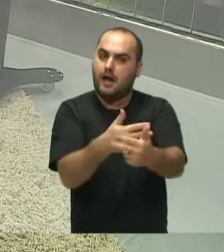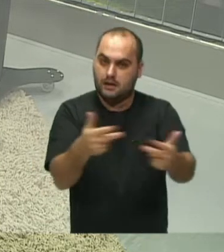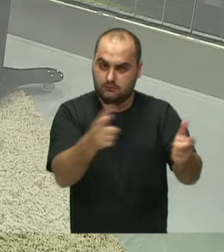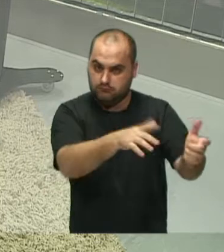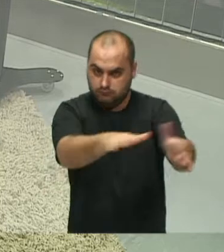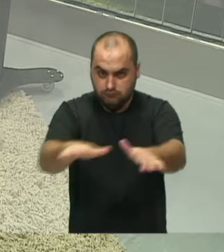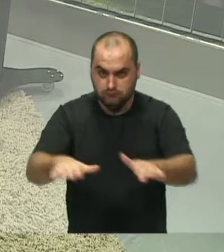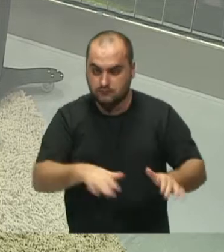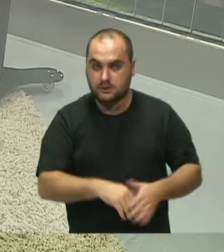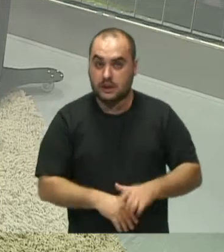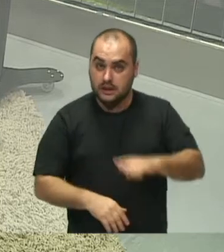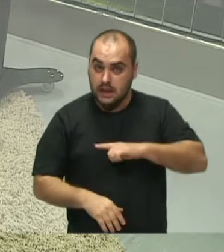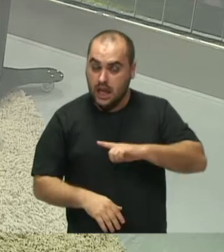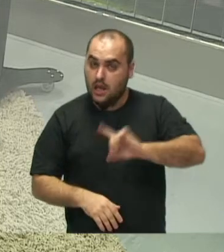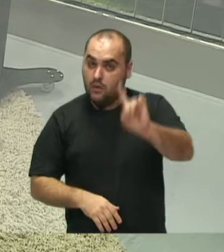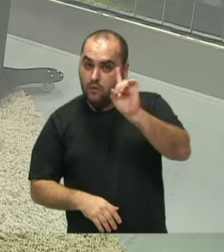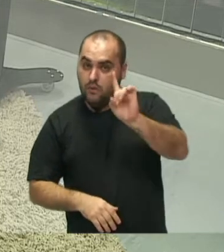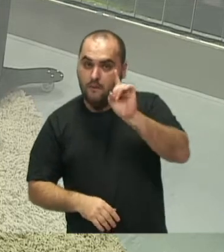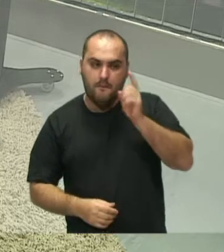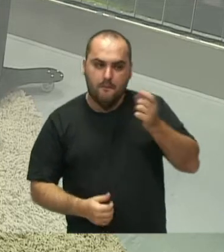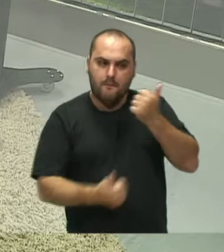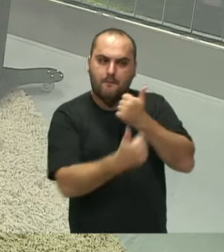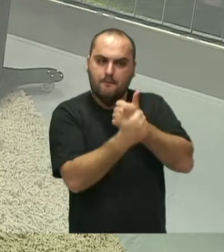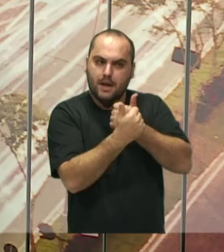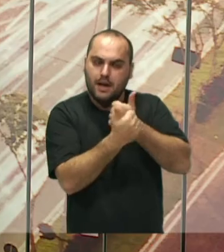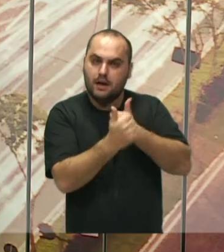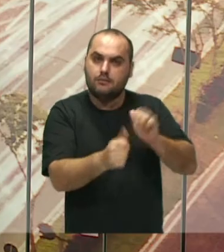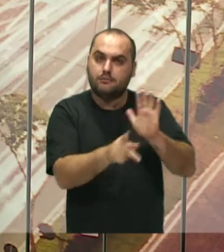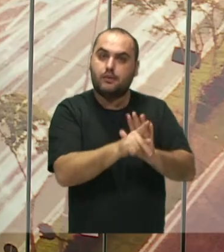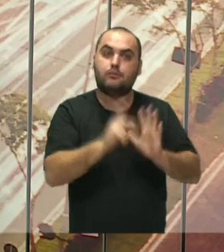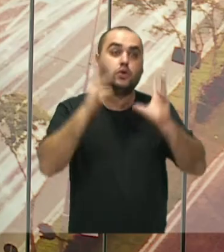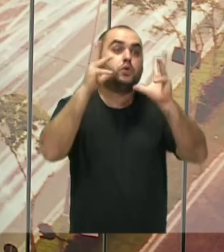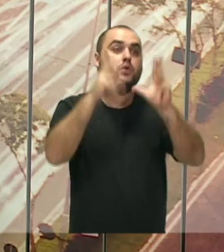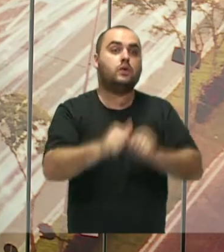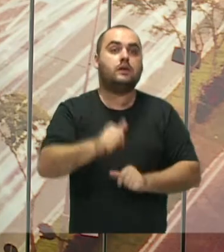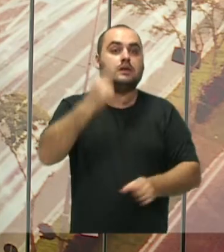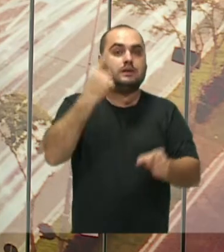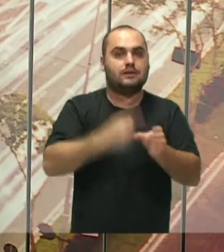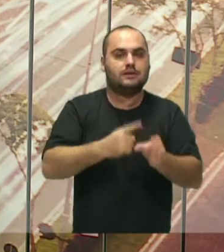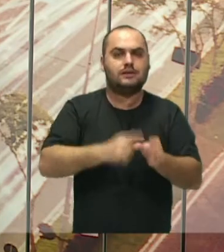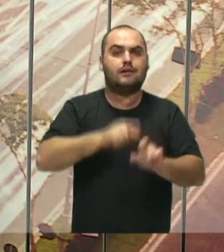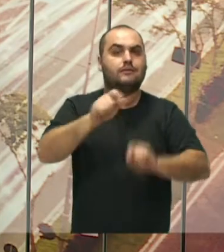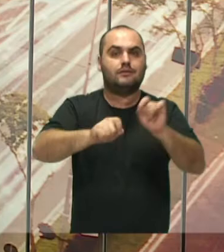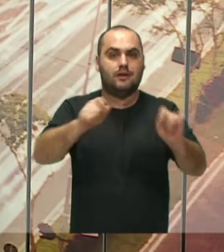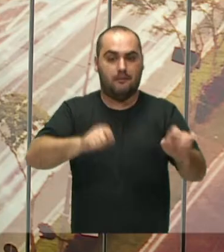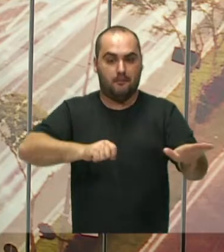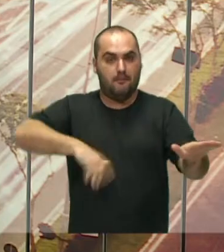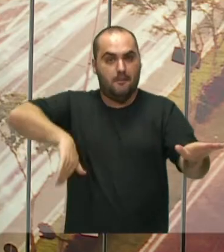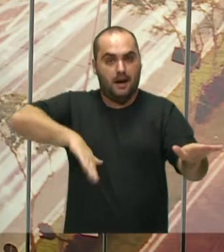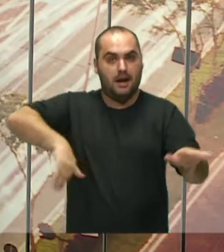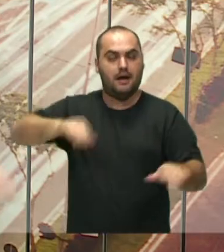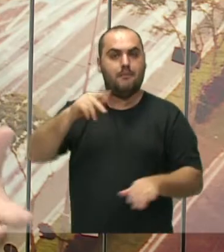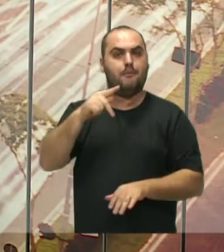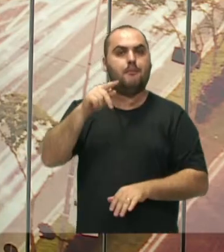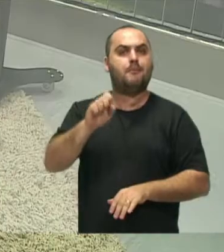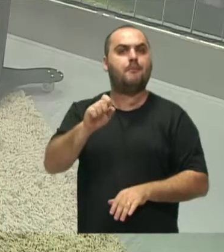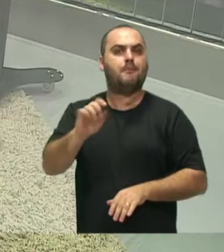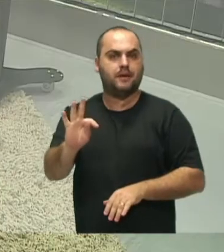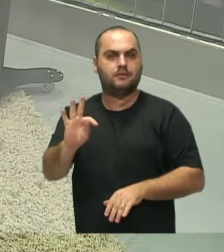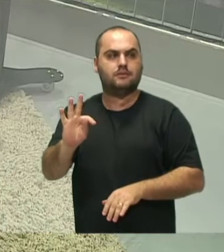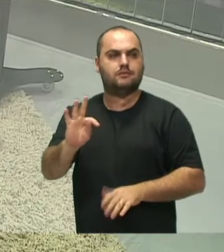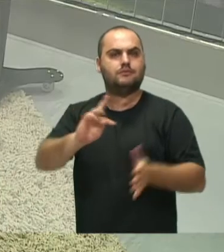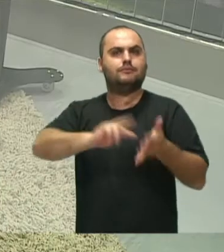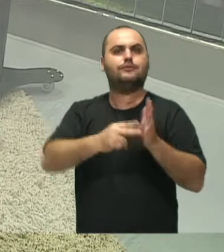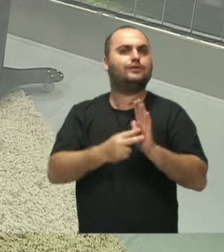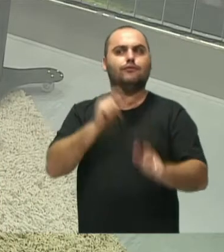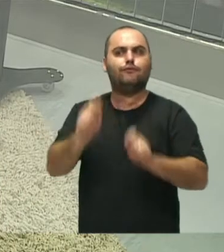áreas né e tem um bem recente que tá chamando muita atenção em toda a cidade que é praia Pet explica para gente como que funciona e como que